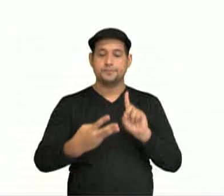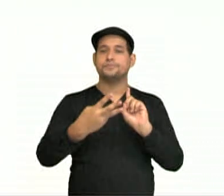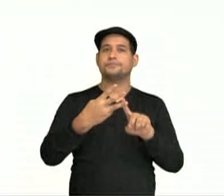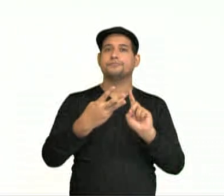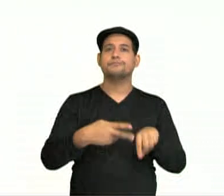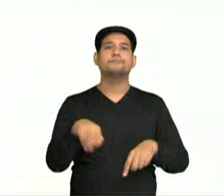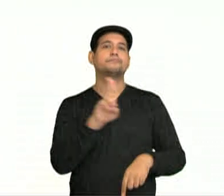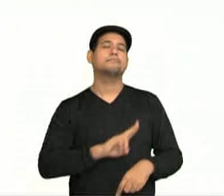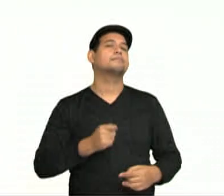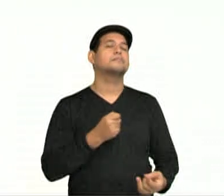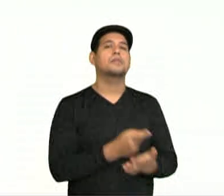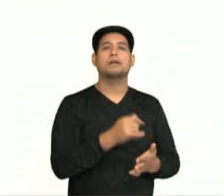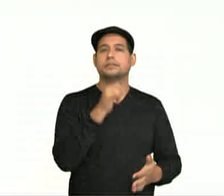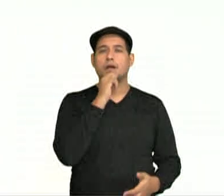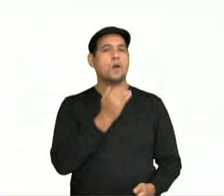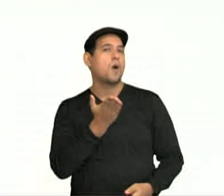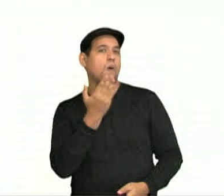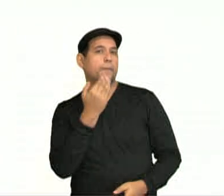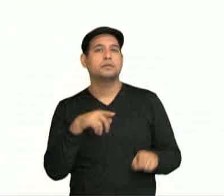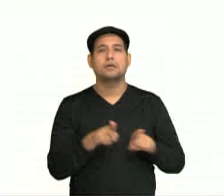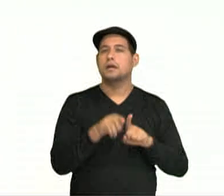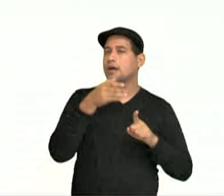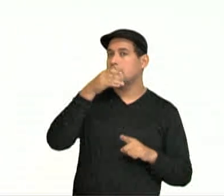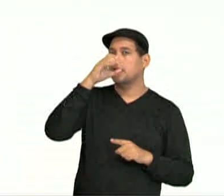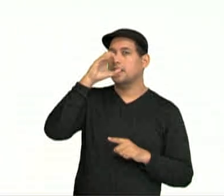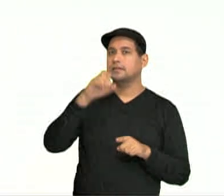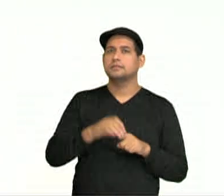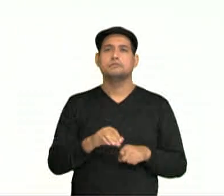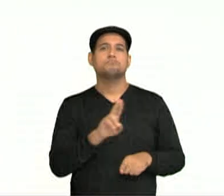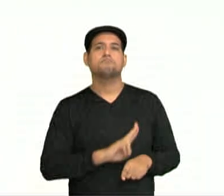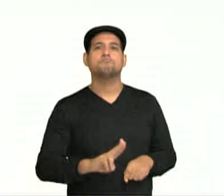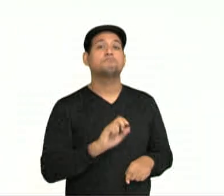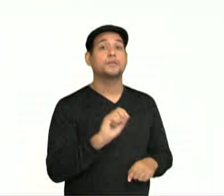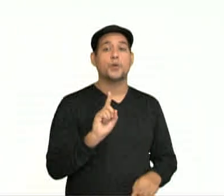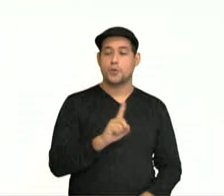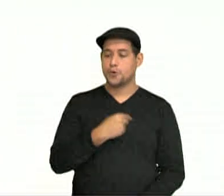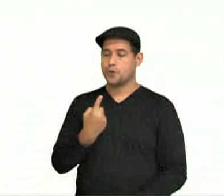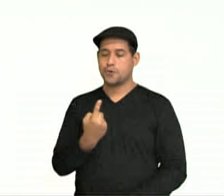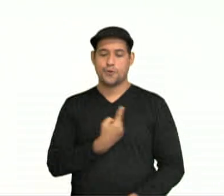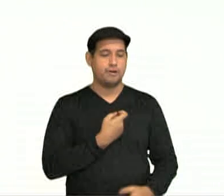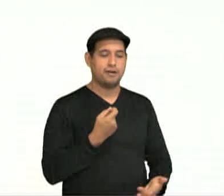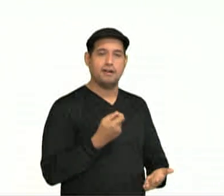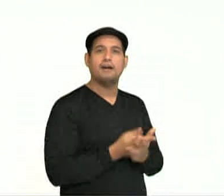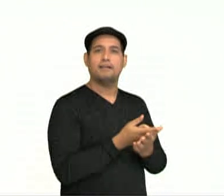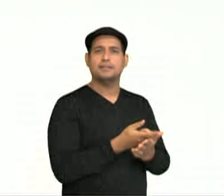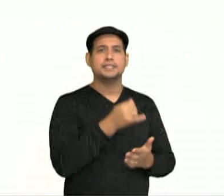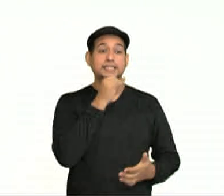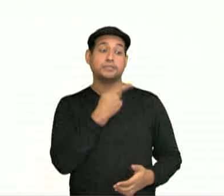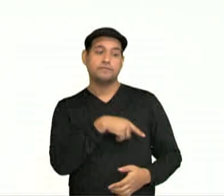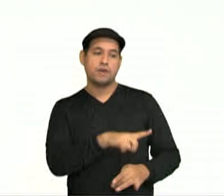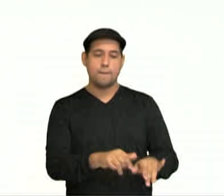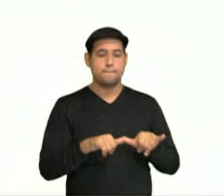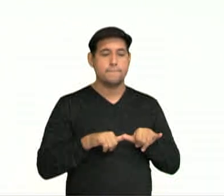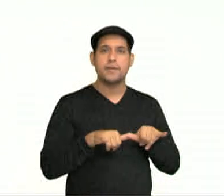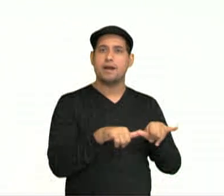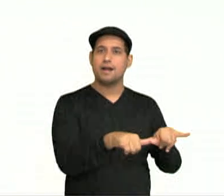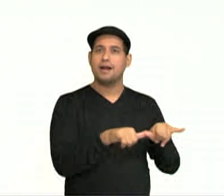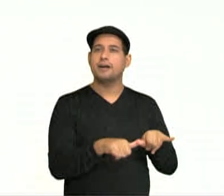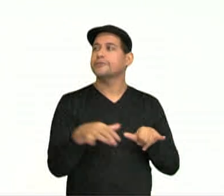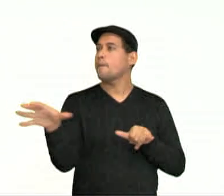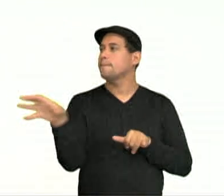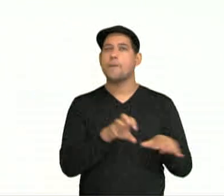bens de consumo, como alimentos e bebidas, ou seja, aquilo que nós consumimos. Quando a gente vai no mercado, por exemplo, que